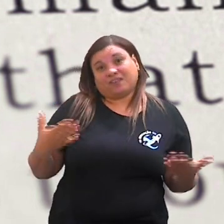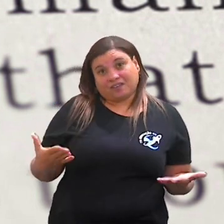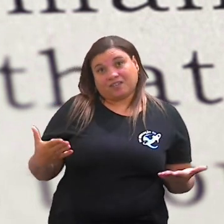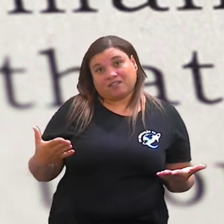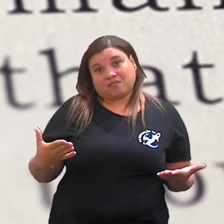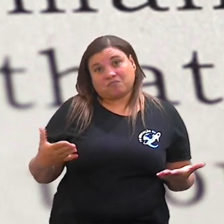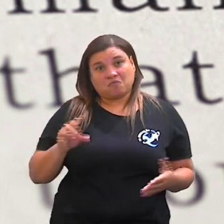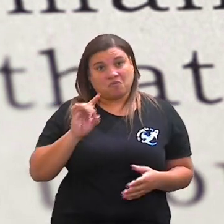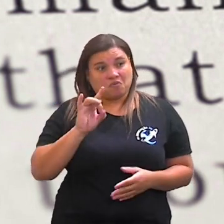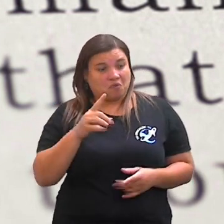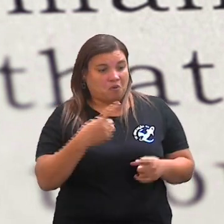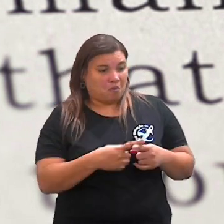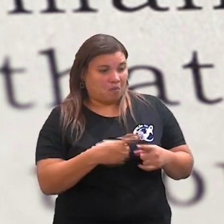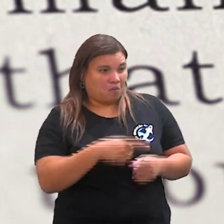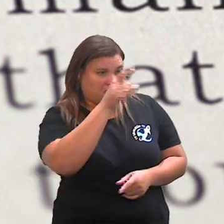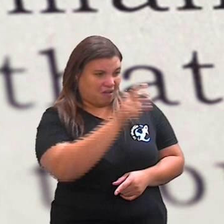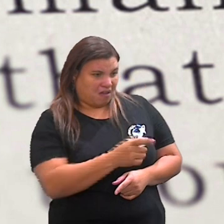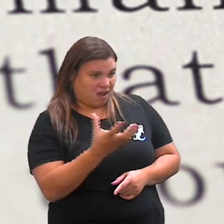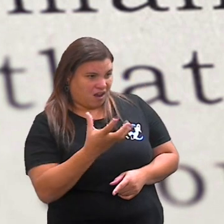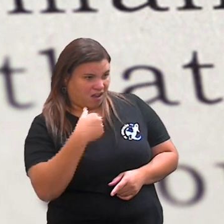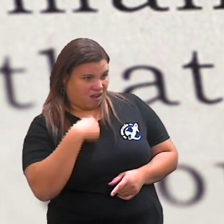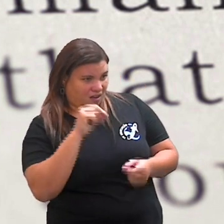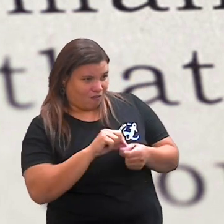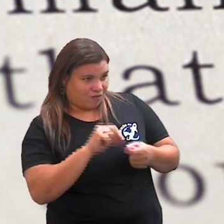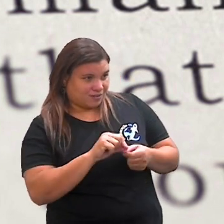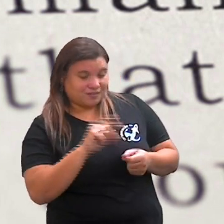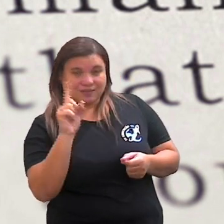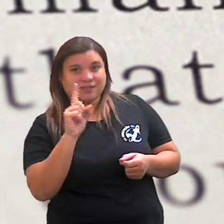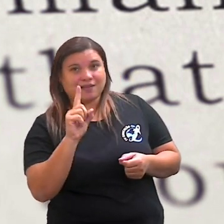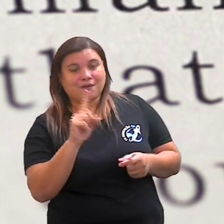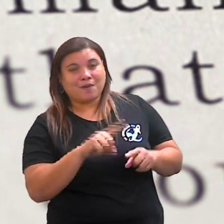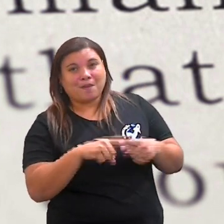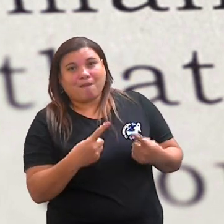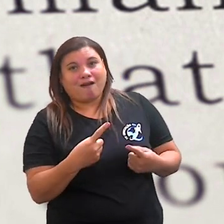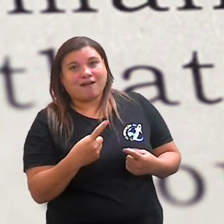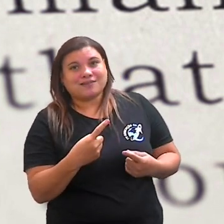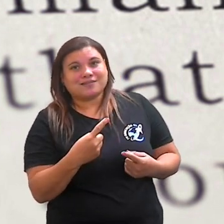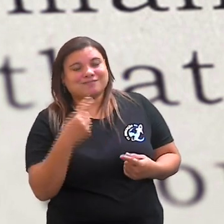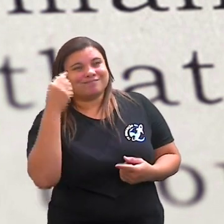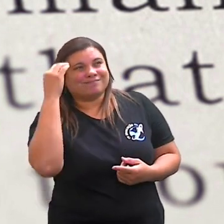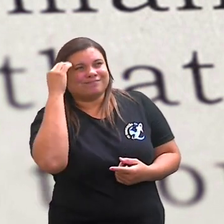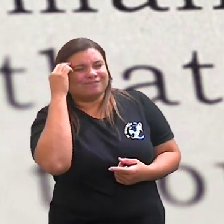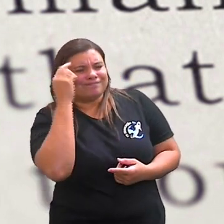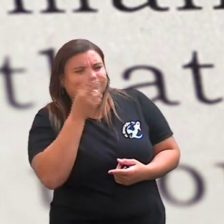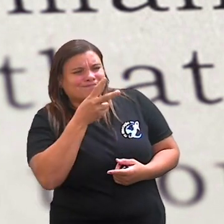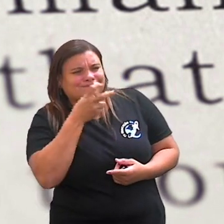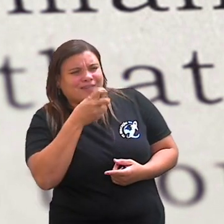por outra intenção. Isso levou Kant a afirmar que a ação correta